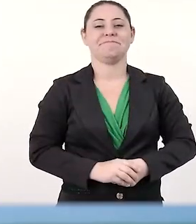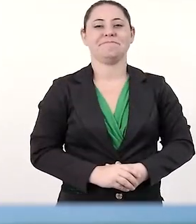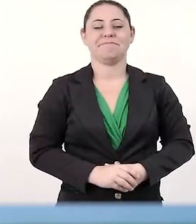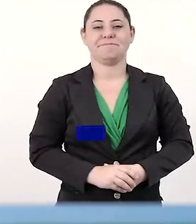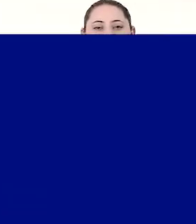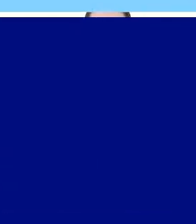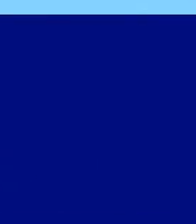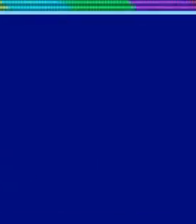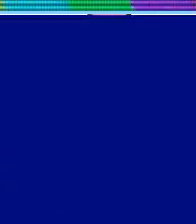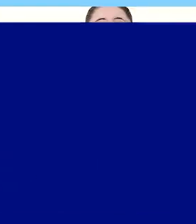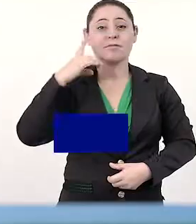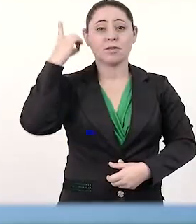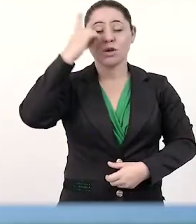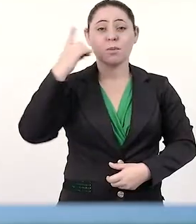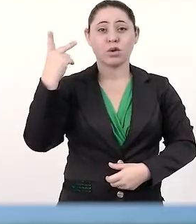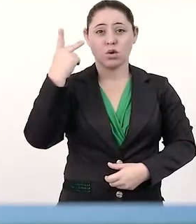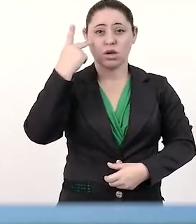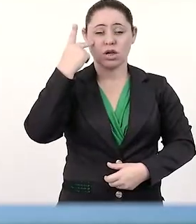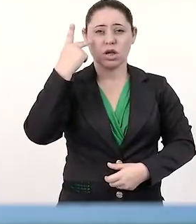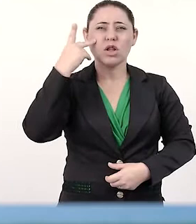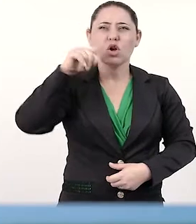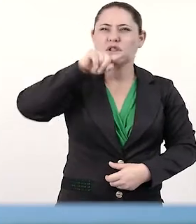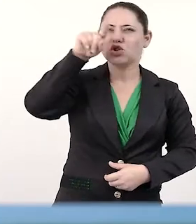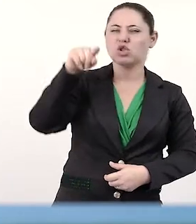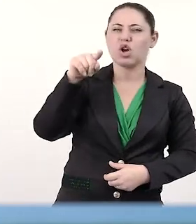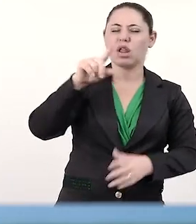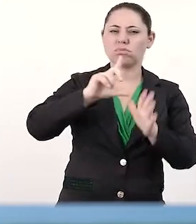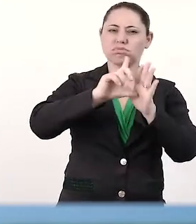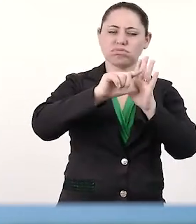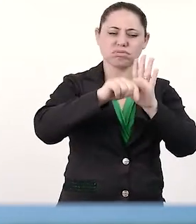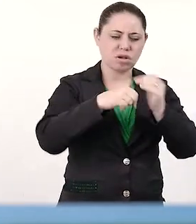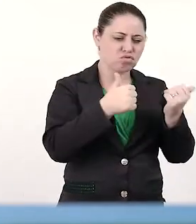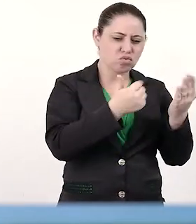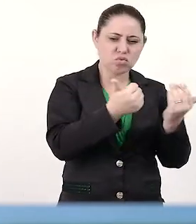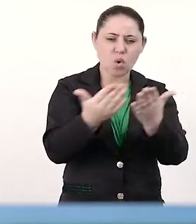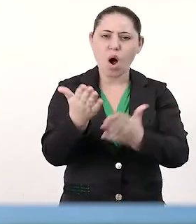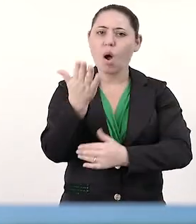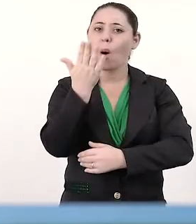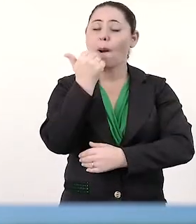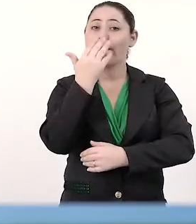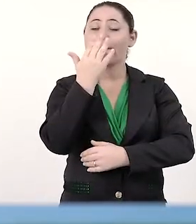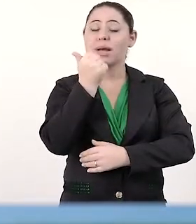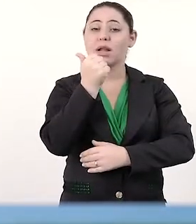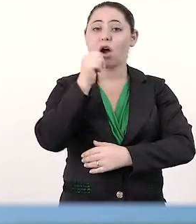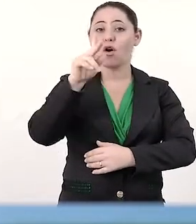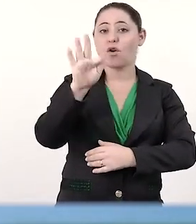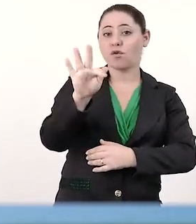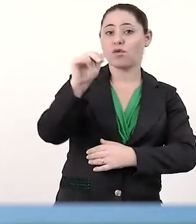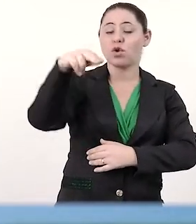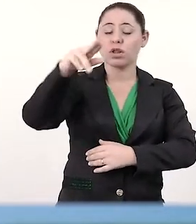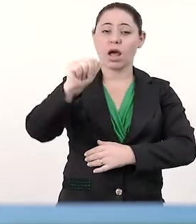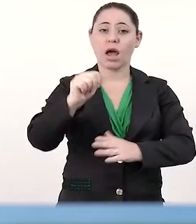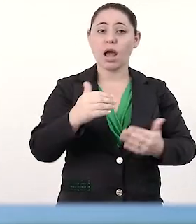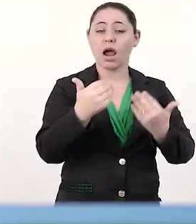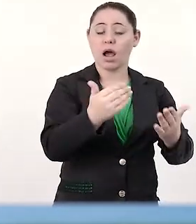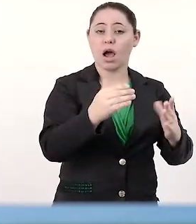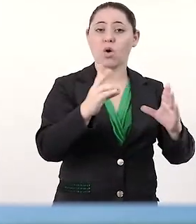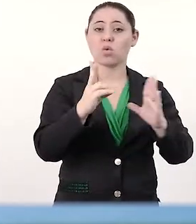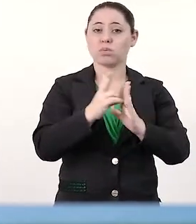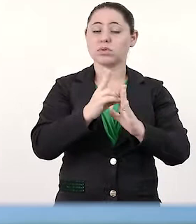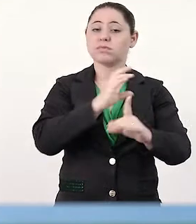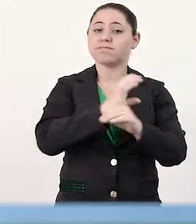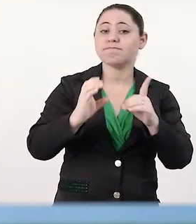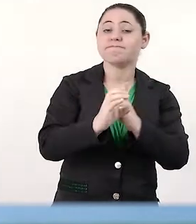Assembleia Legislativa. Deputado Pedro Kemp questiona o atraso na distribuição de alimentos pela FUNAI